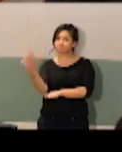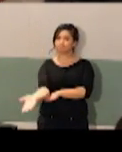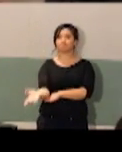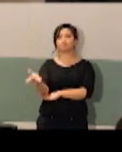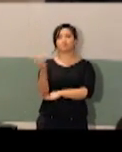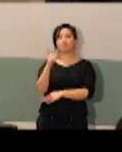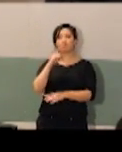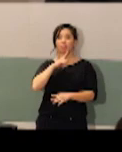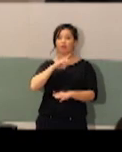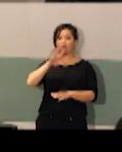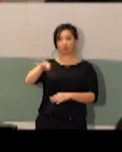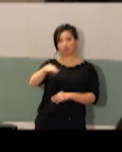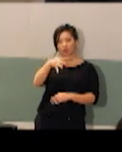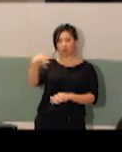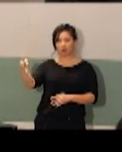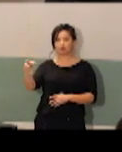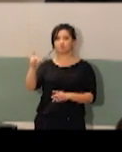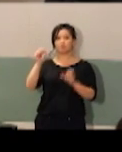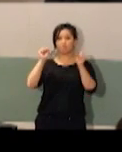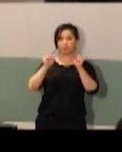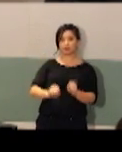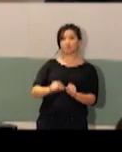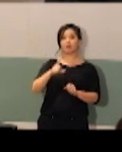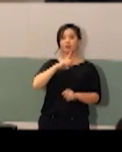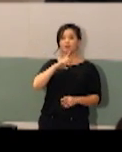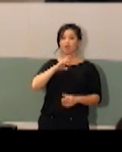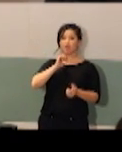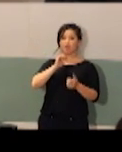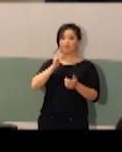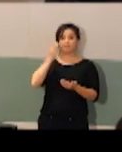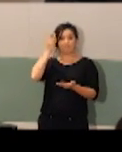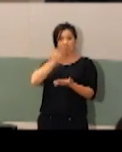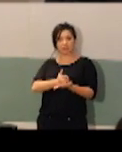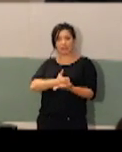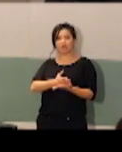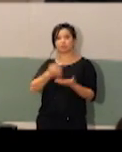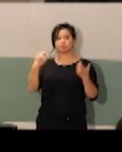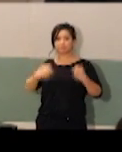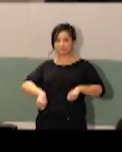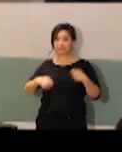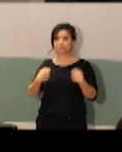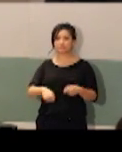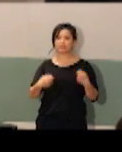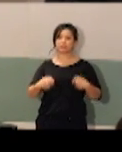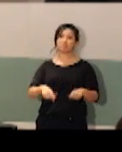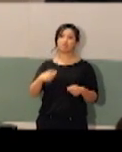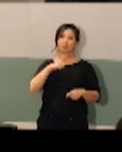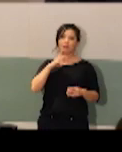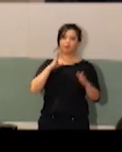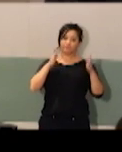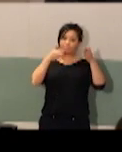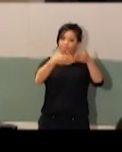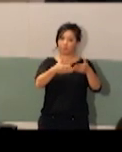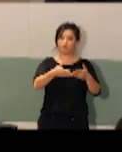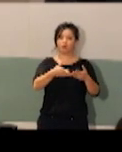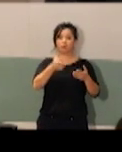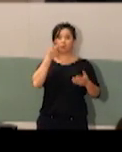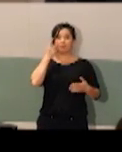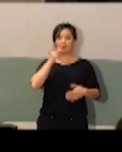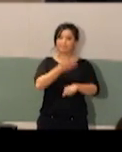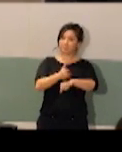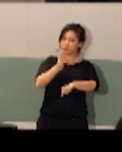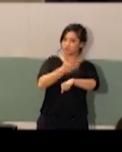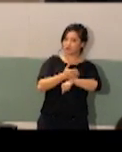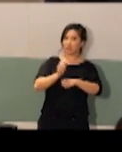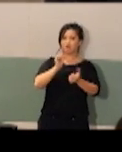em sua grade curricular, pelo menos a metade desse tempo estará voltado para a prática dos